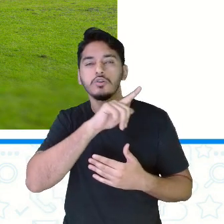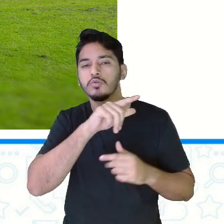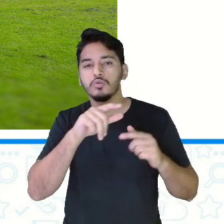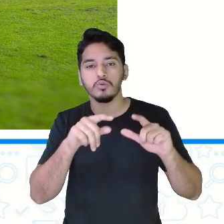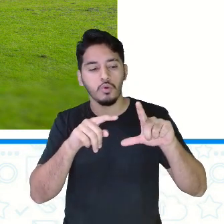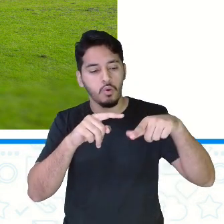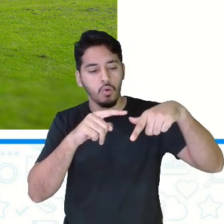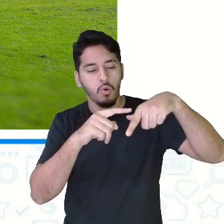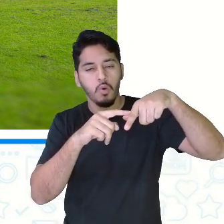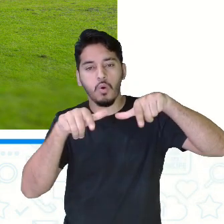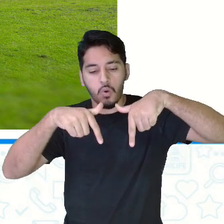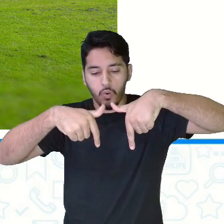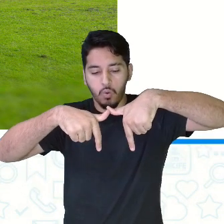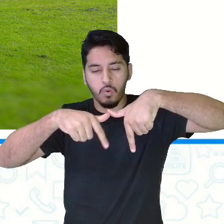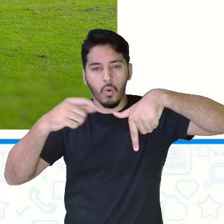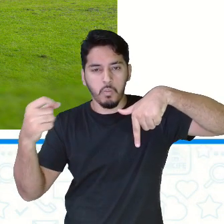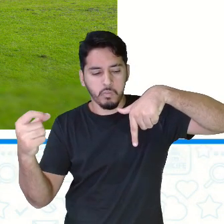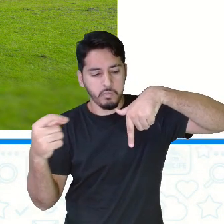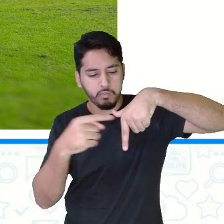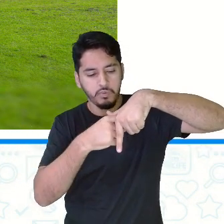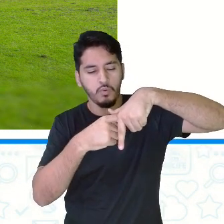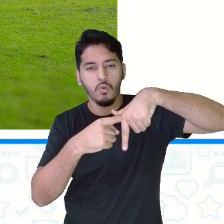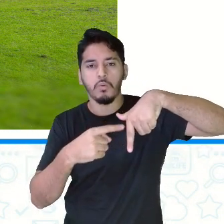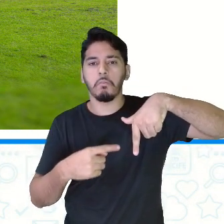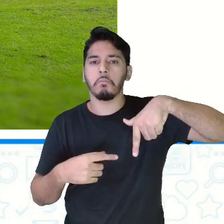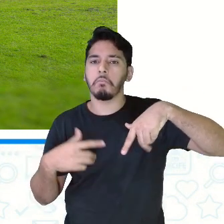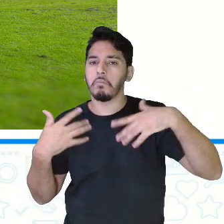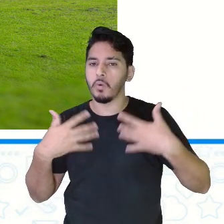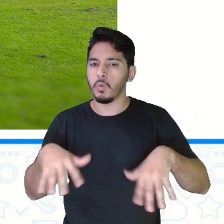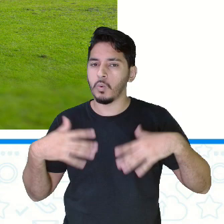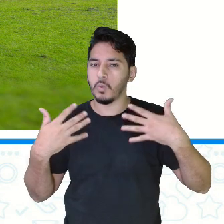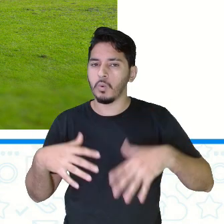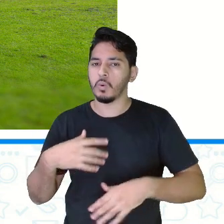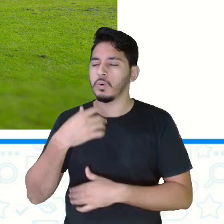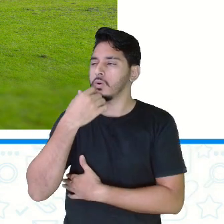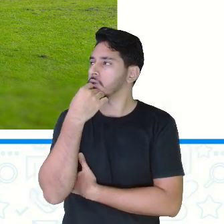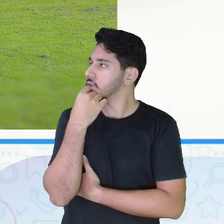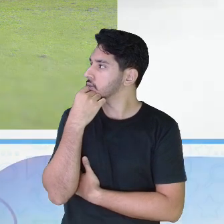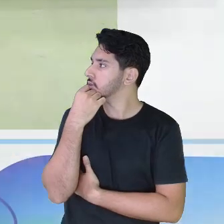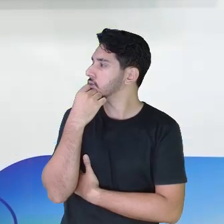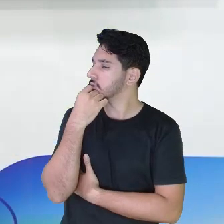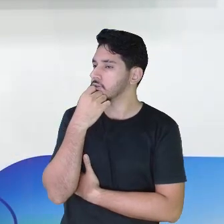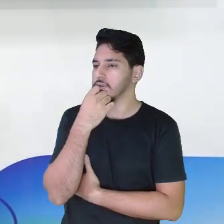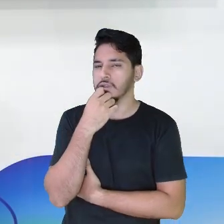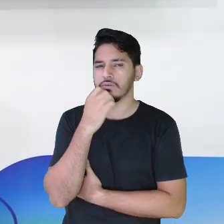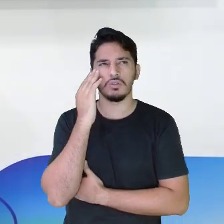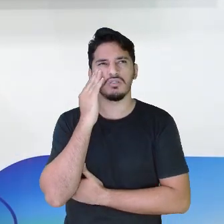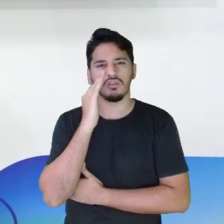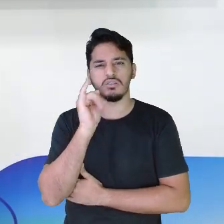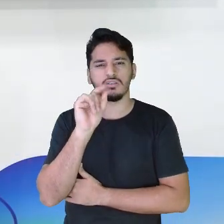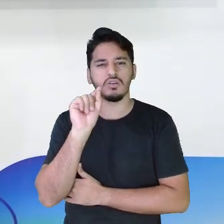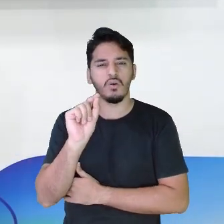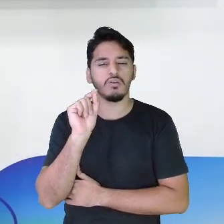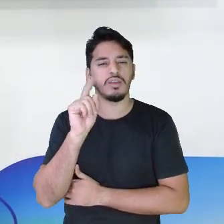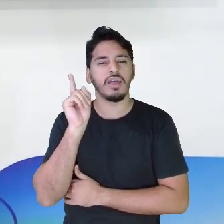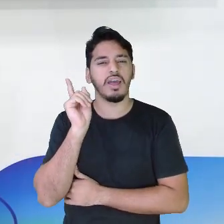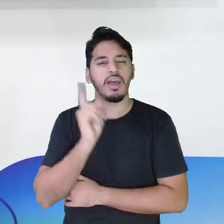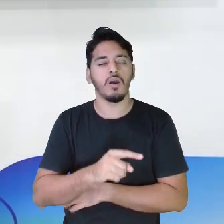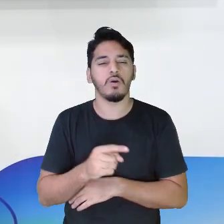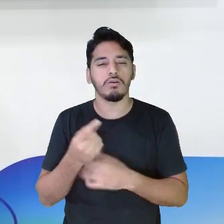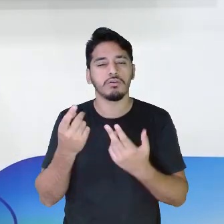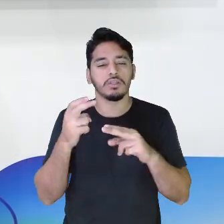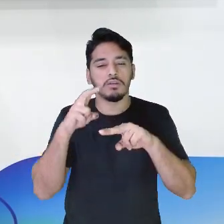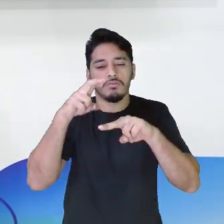no ângulo onde dorme a coruja. Eu nem sei se eu tô velha para isso, que eu já escutei